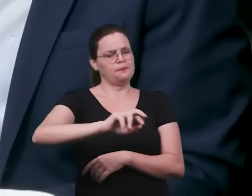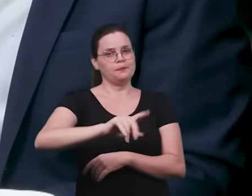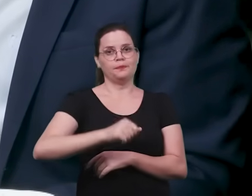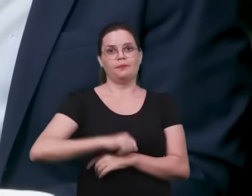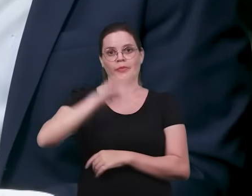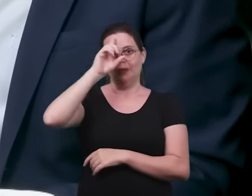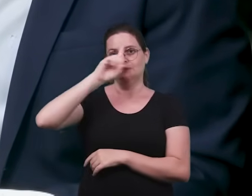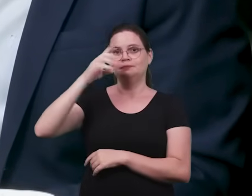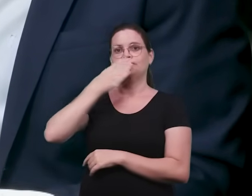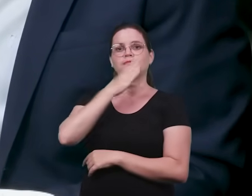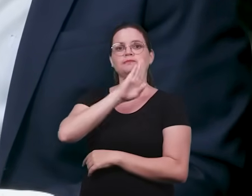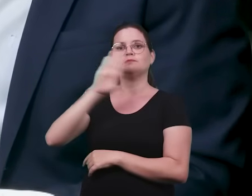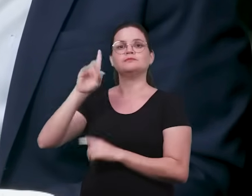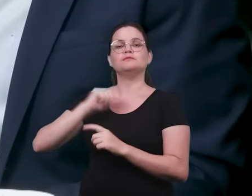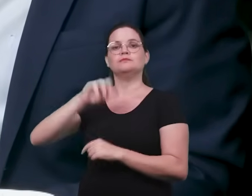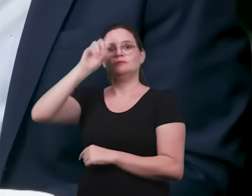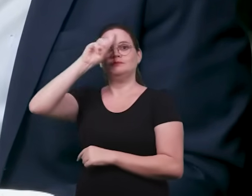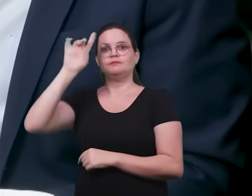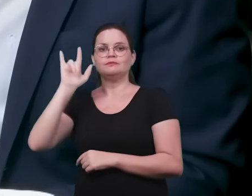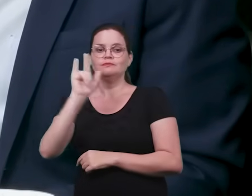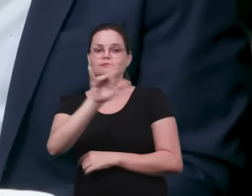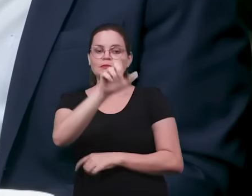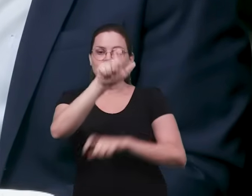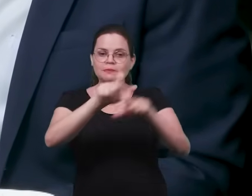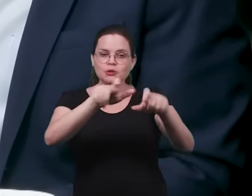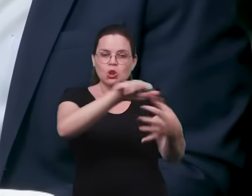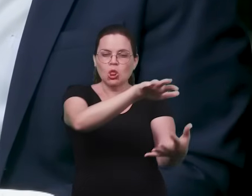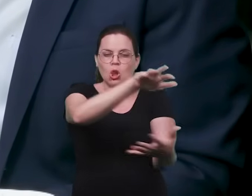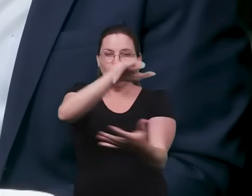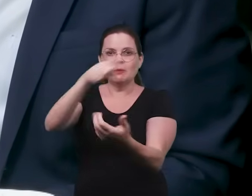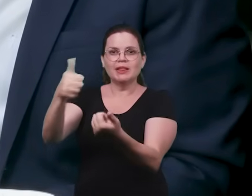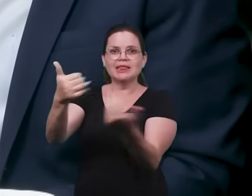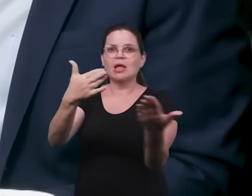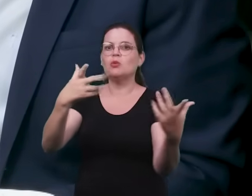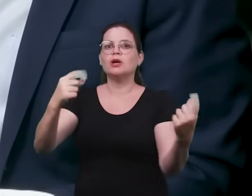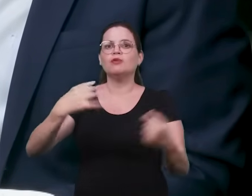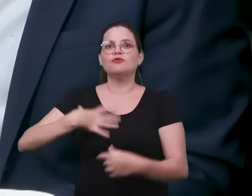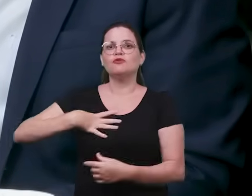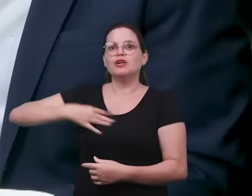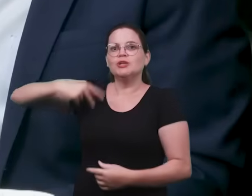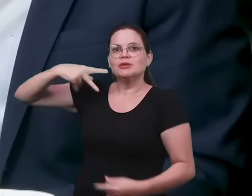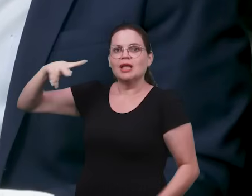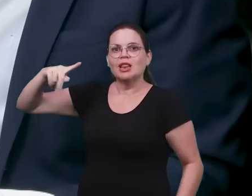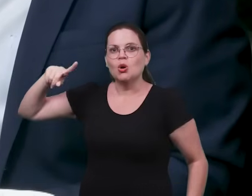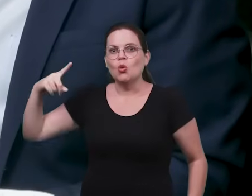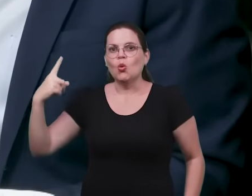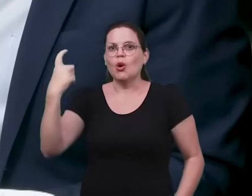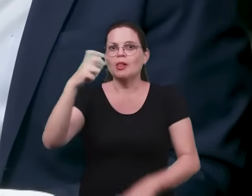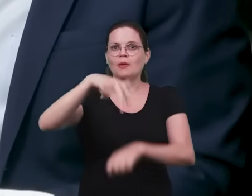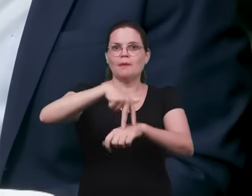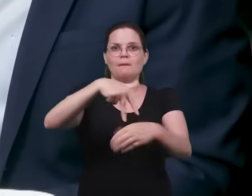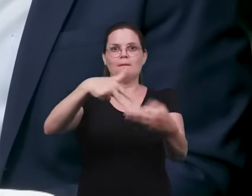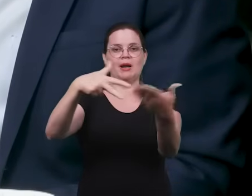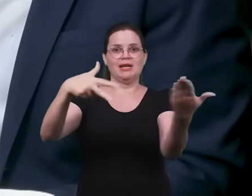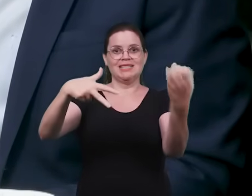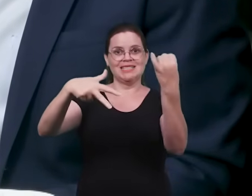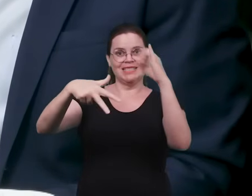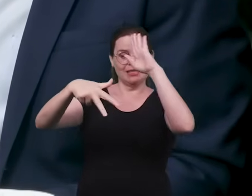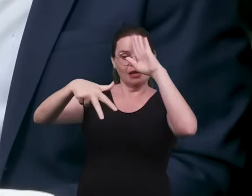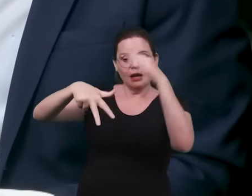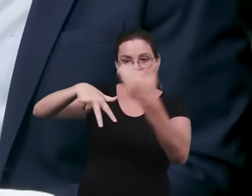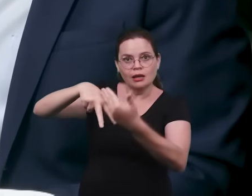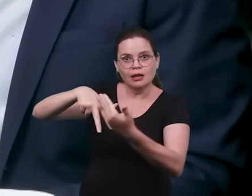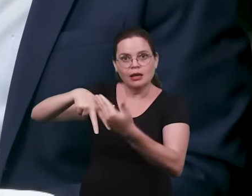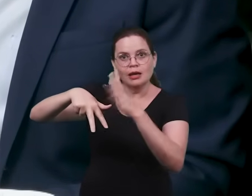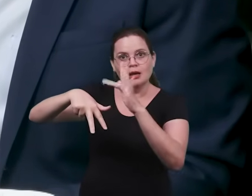isso. Deus amou o mundo de tal maneira que deu o seu Filho unigênito. Para quê? Para te dar a vida eterna. E um